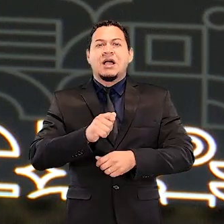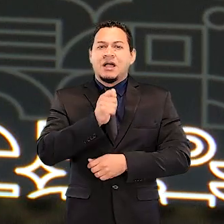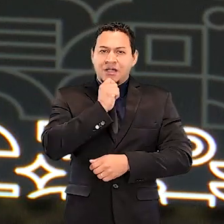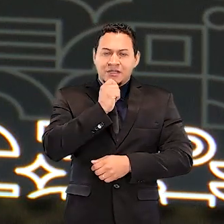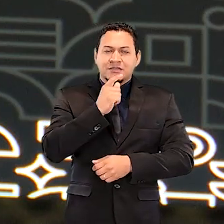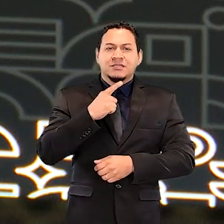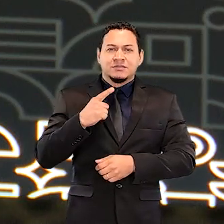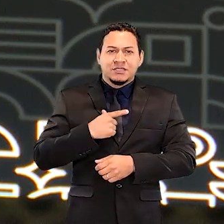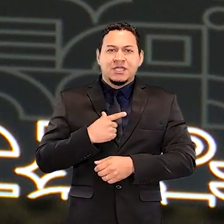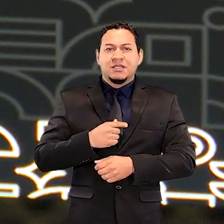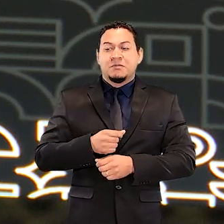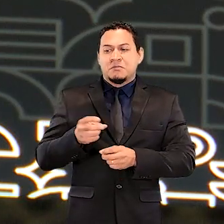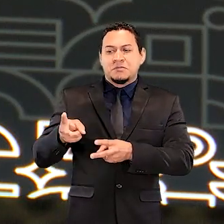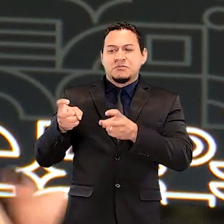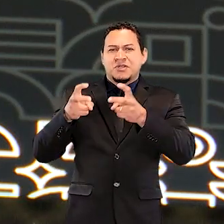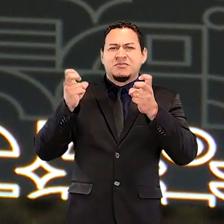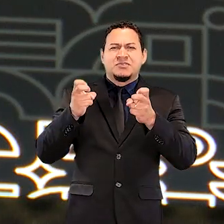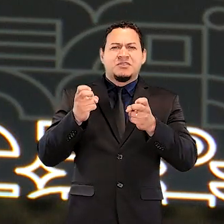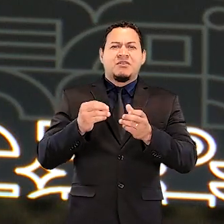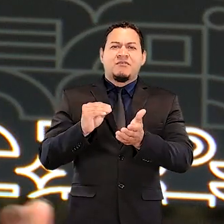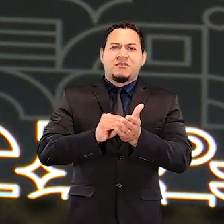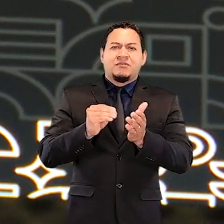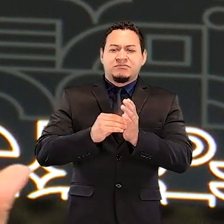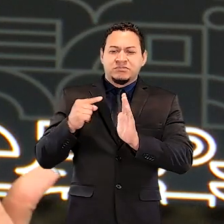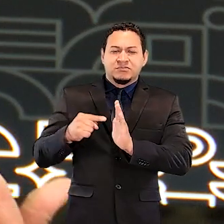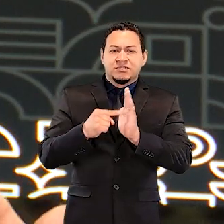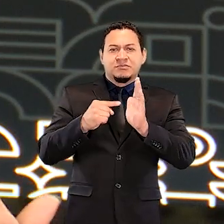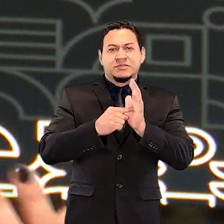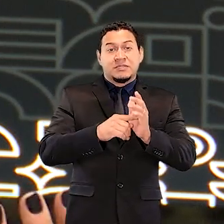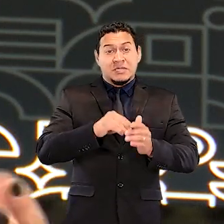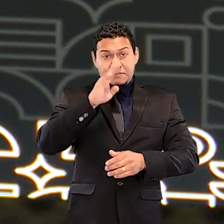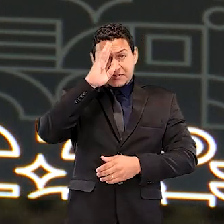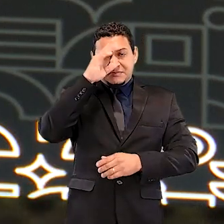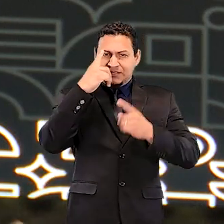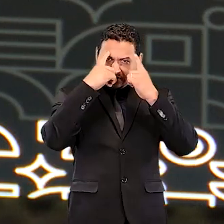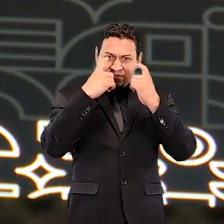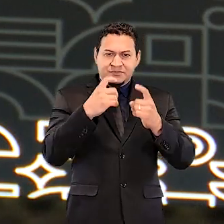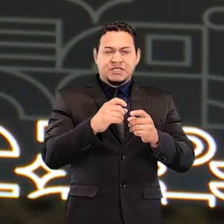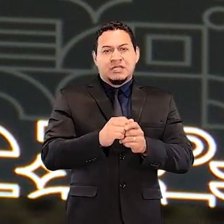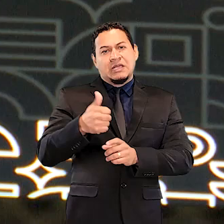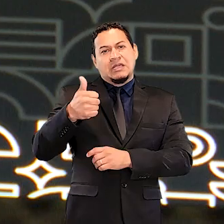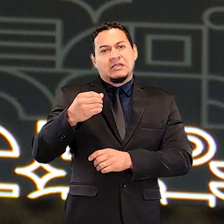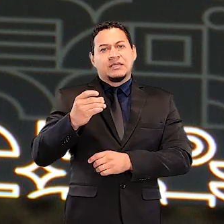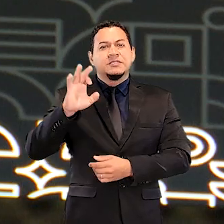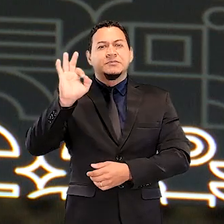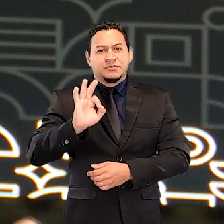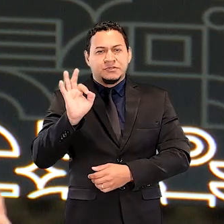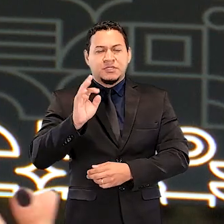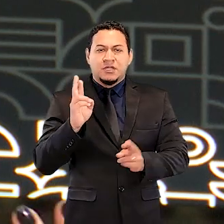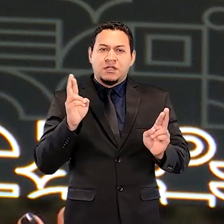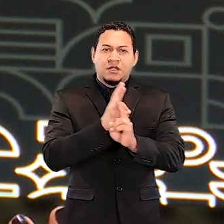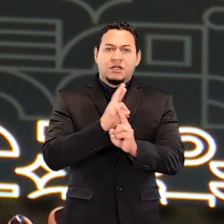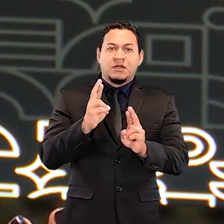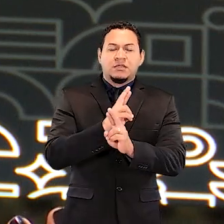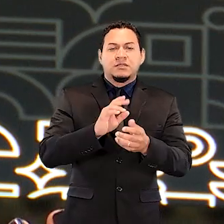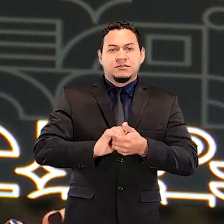grande subnotificação. No caso das violências sexuais, é muito maior, em 10%, em